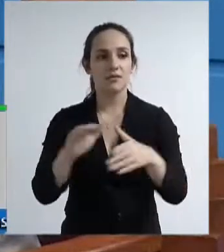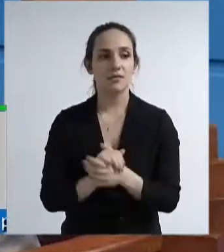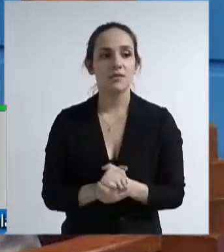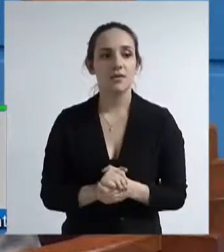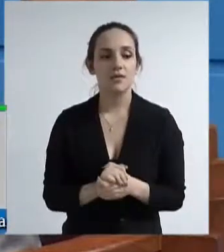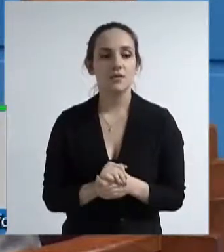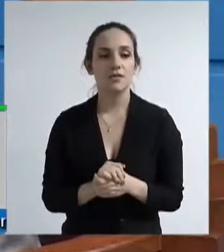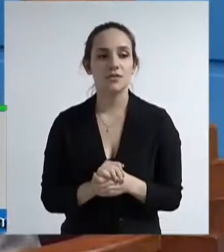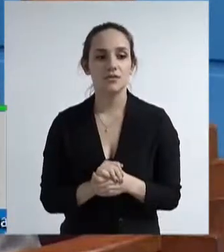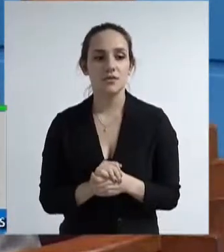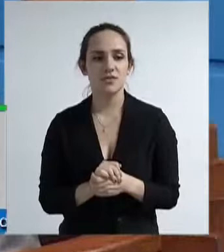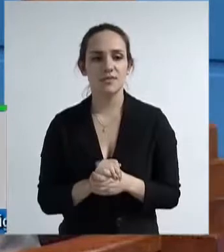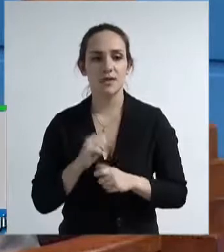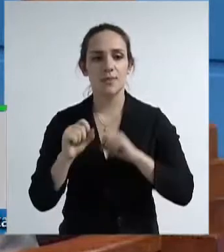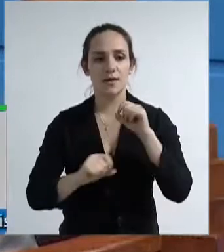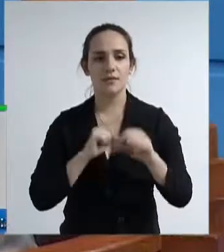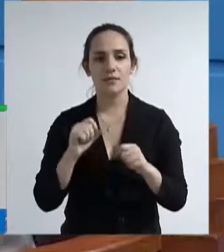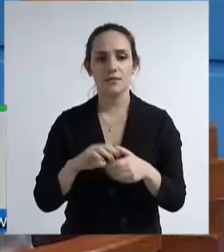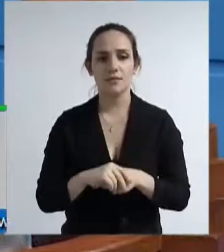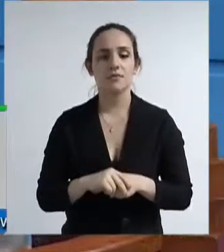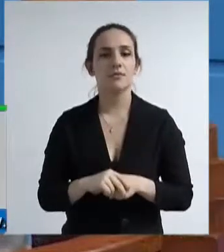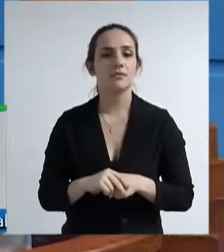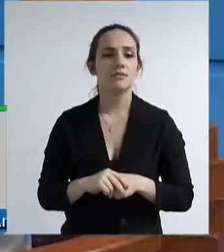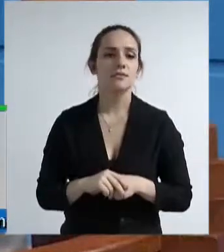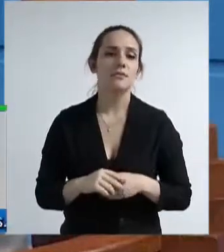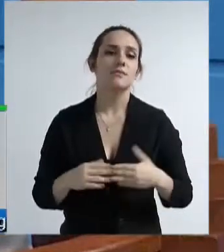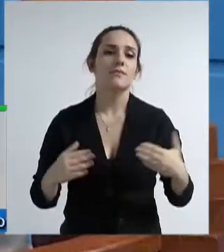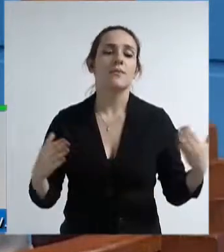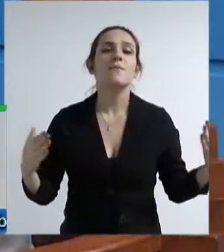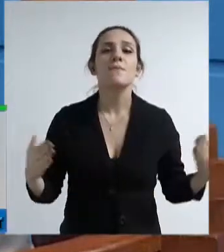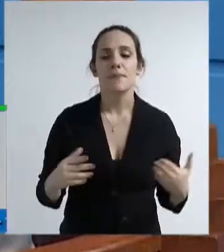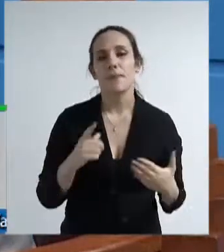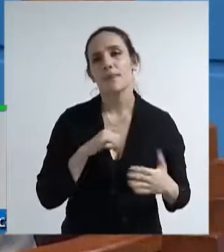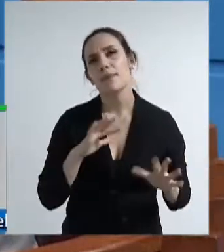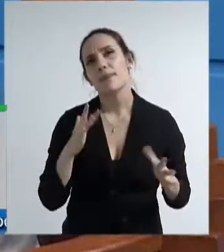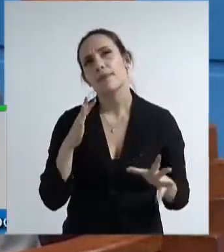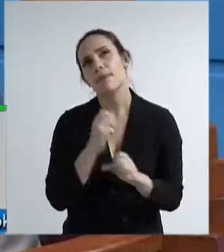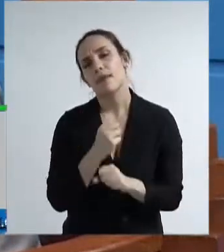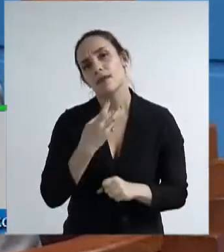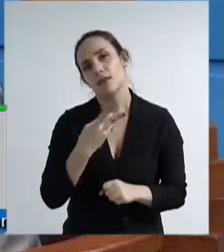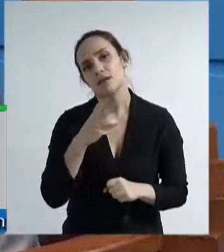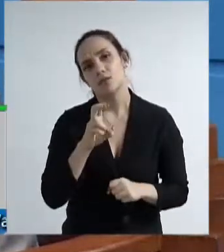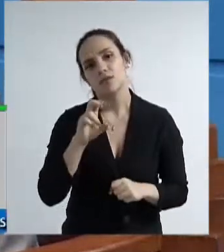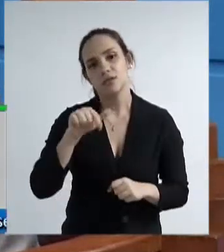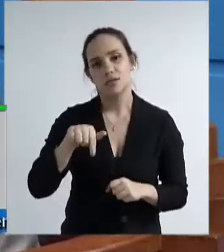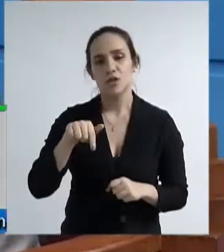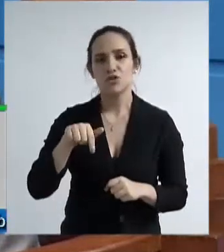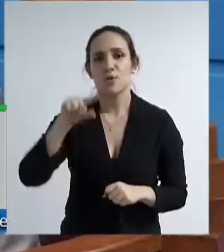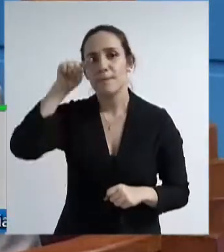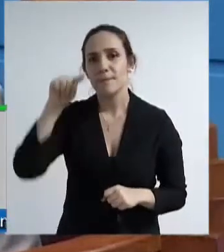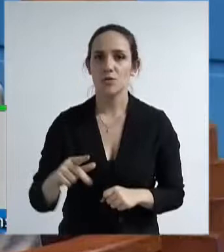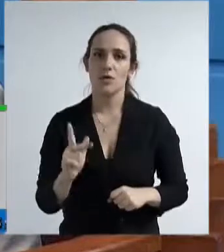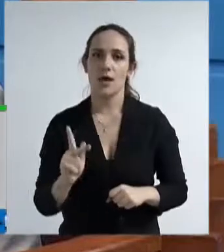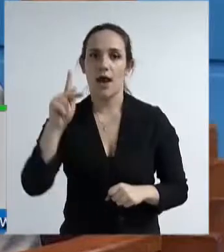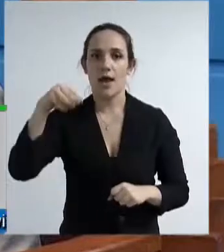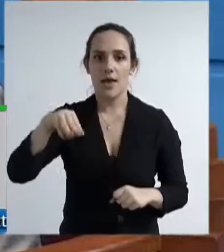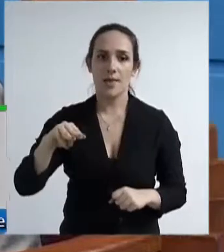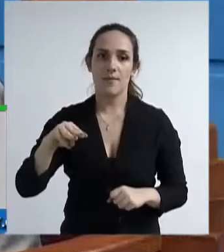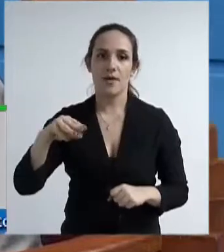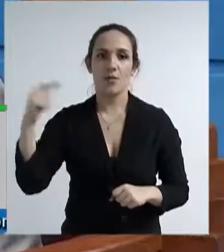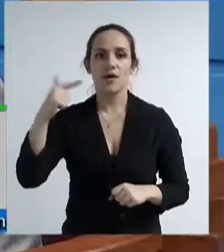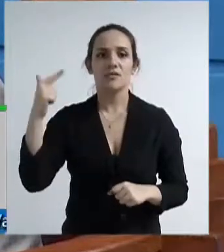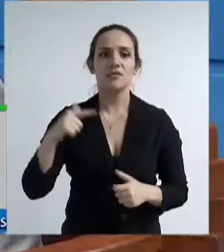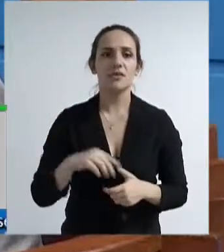Grosso do Sul possui uma extensão territorial de mais de 357 mil quilômetros quadrados. Isso